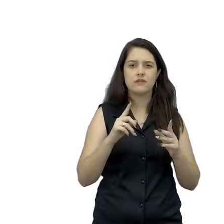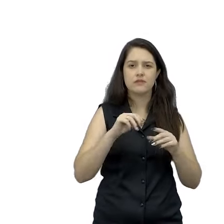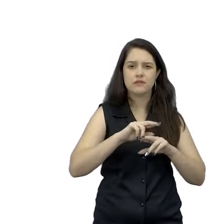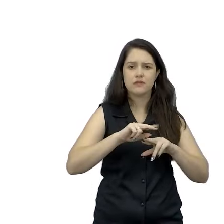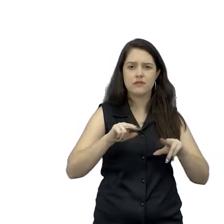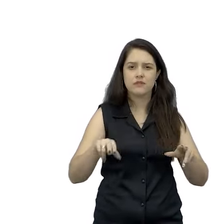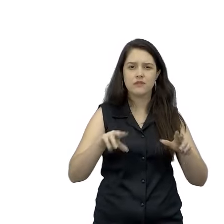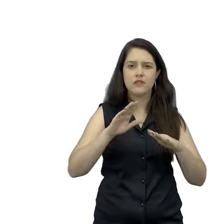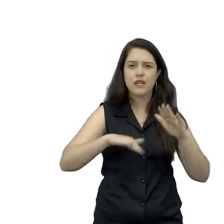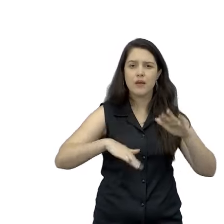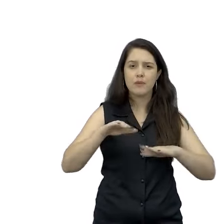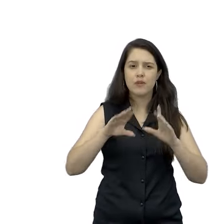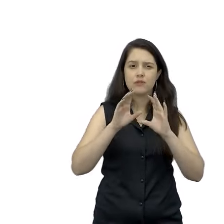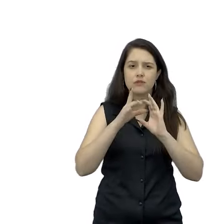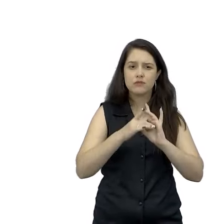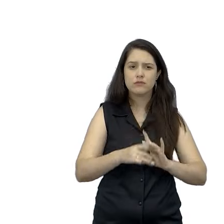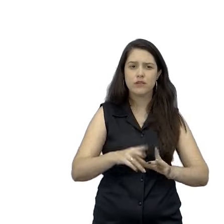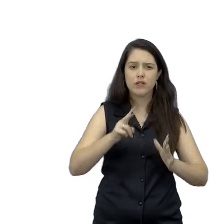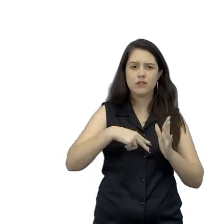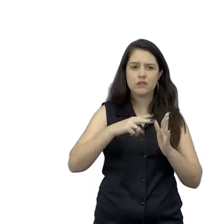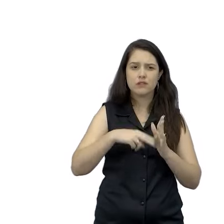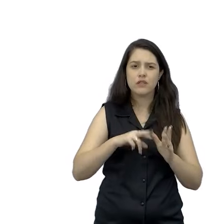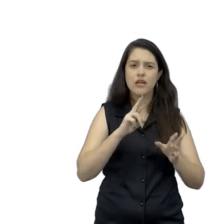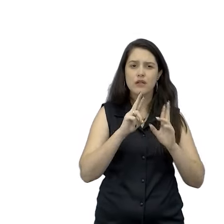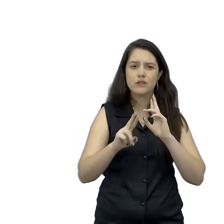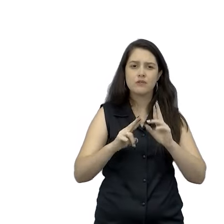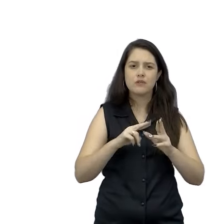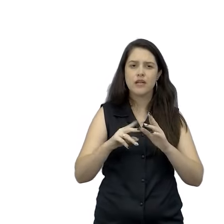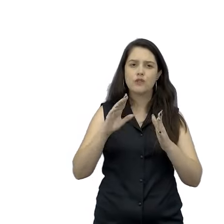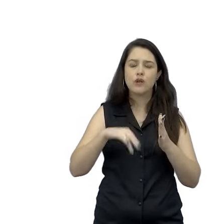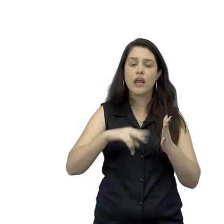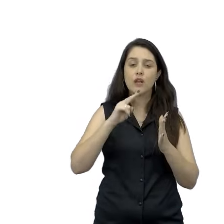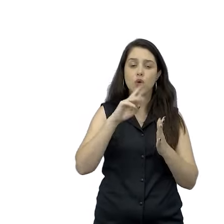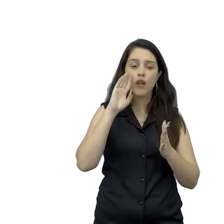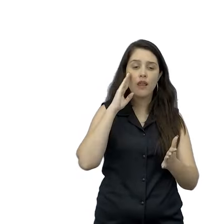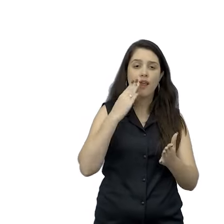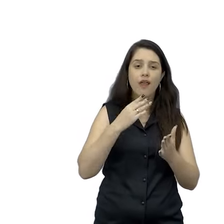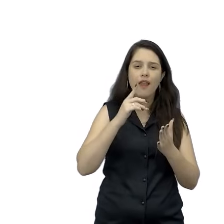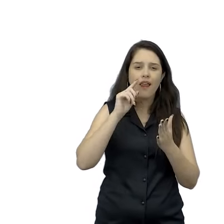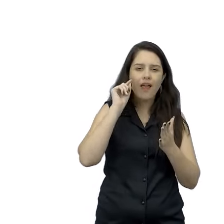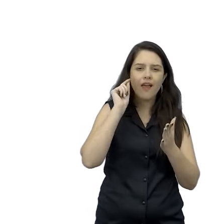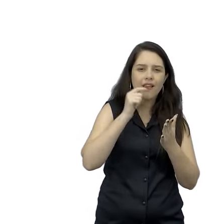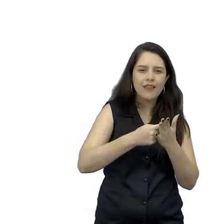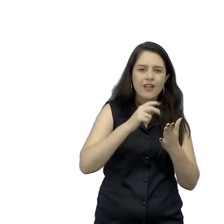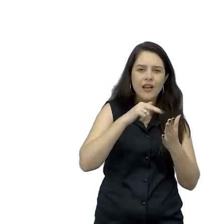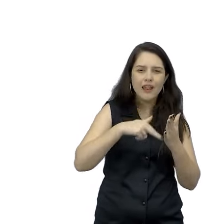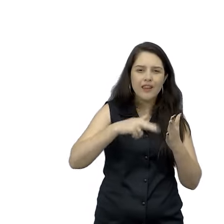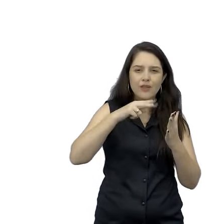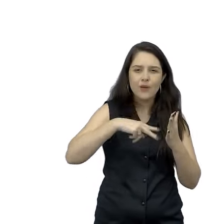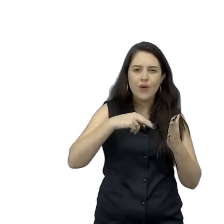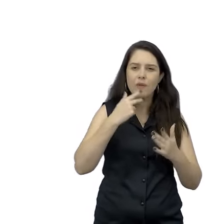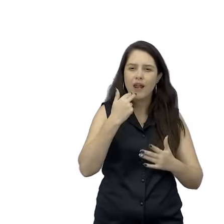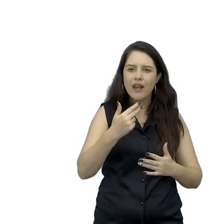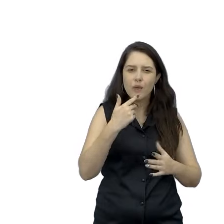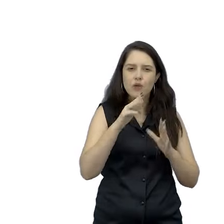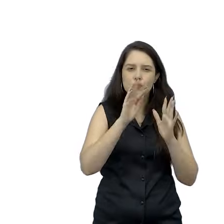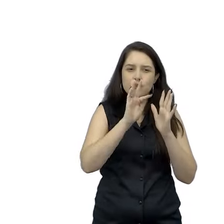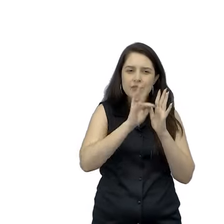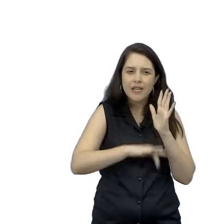da concepção de leitura resultante de um determinado leitor, de uma língua, de um texto, né, que